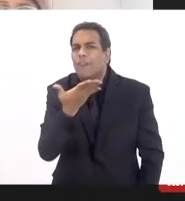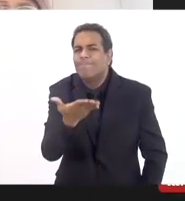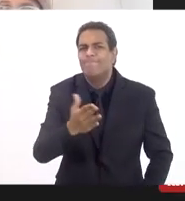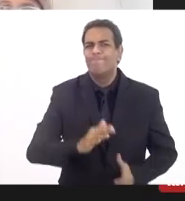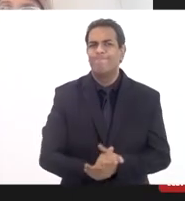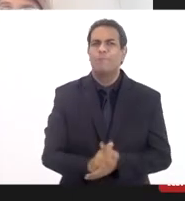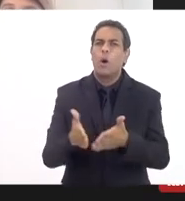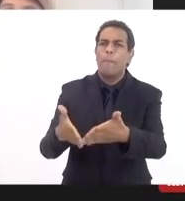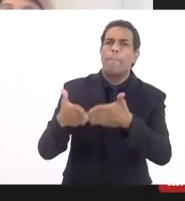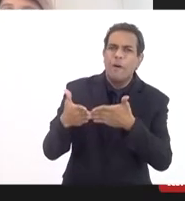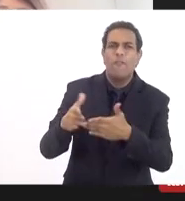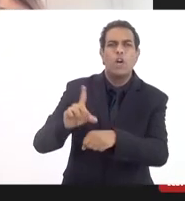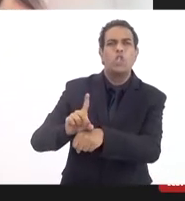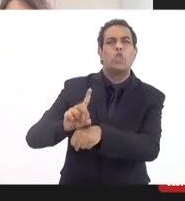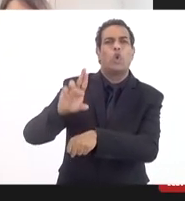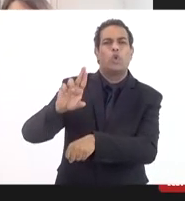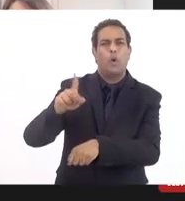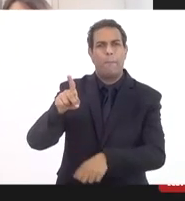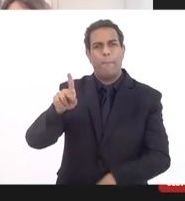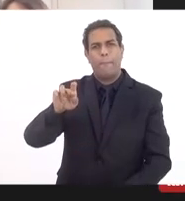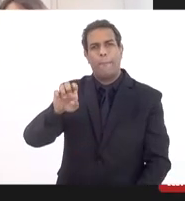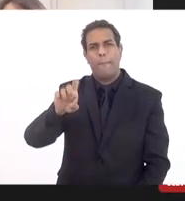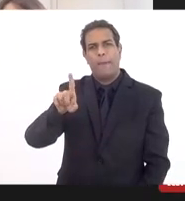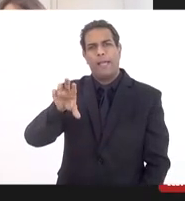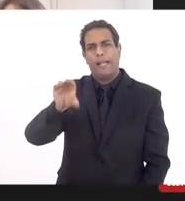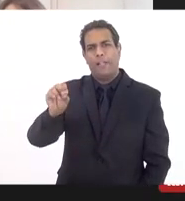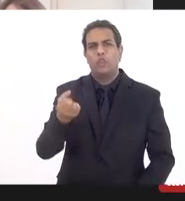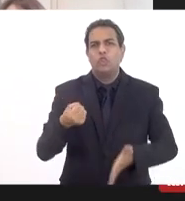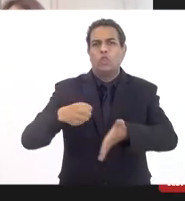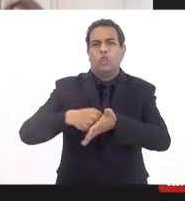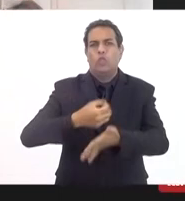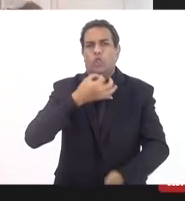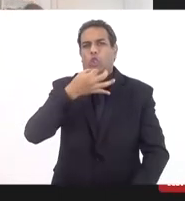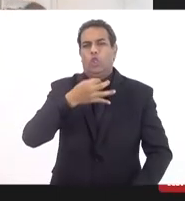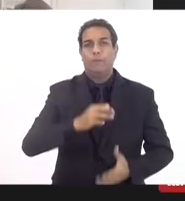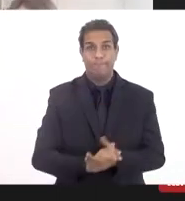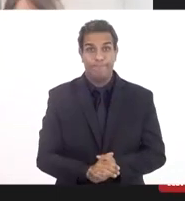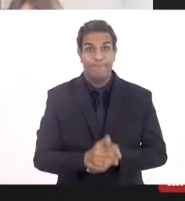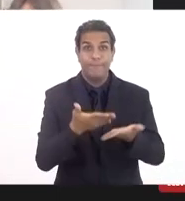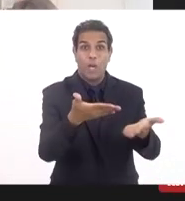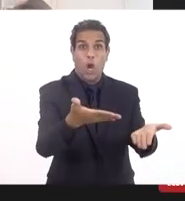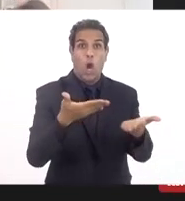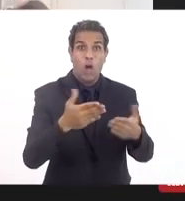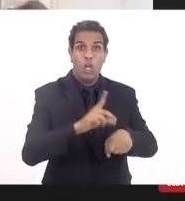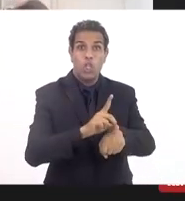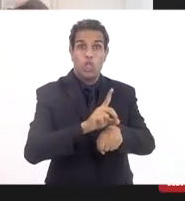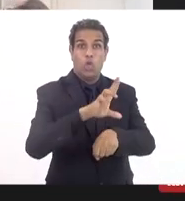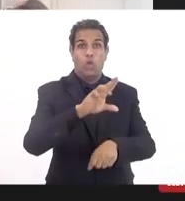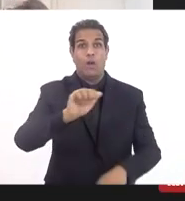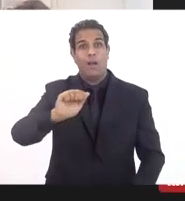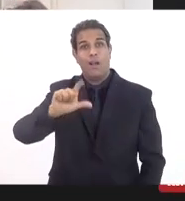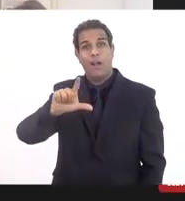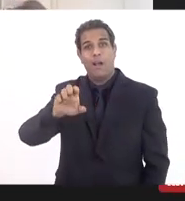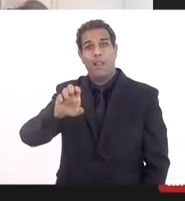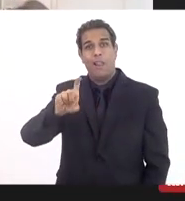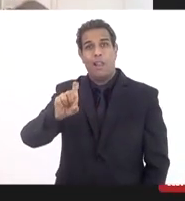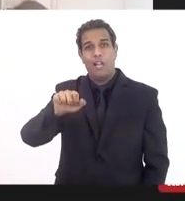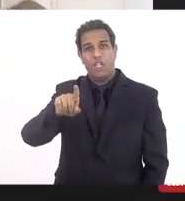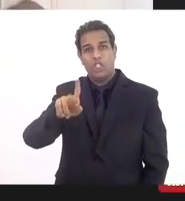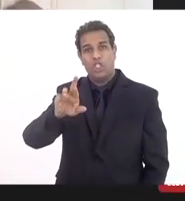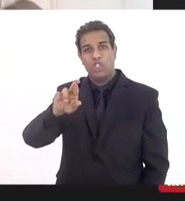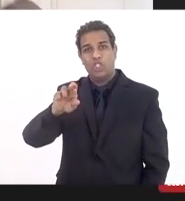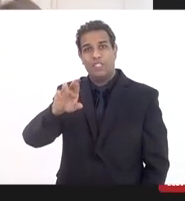Pedro, por favor, fechar o som. Então, eu vou iniciar dando a palavra ao doutor Alexandre Kiep, e aí vou me permitir